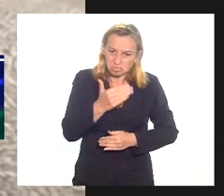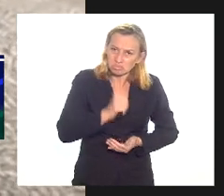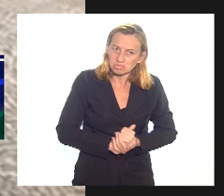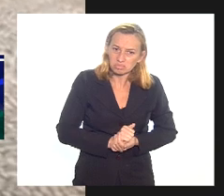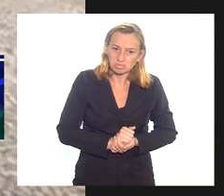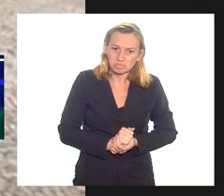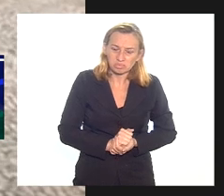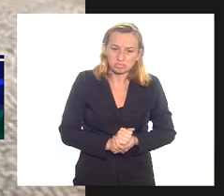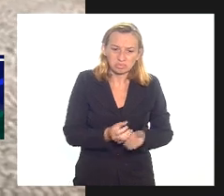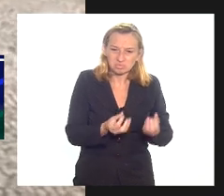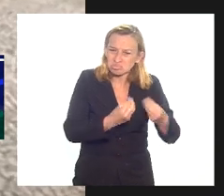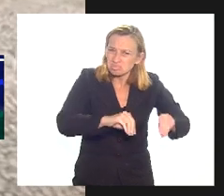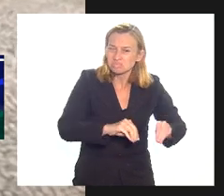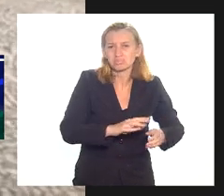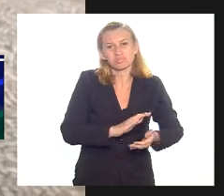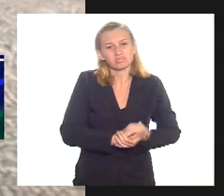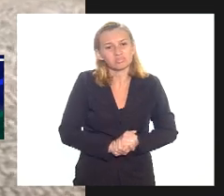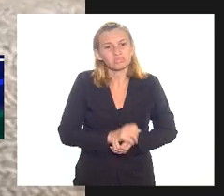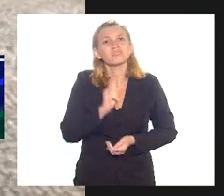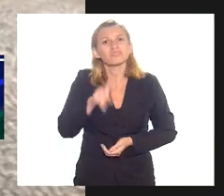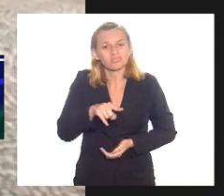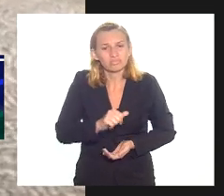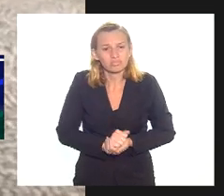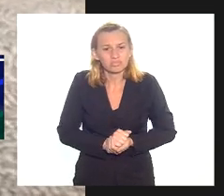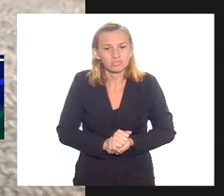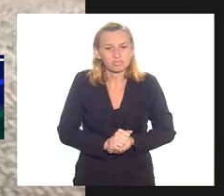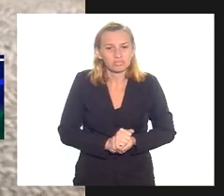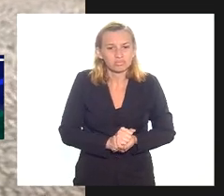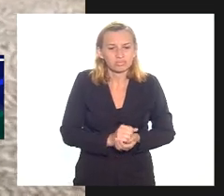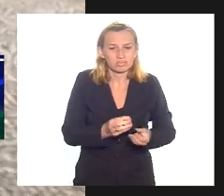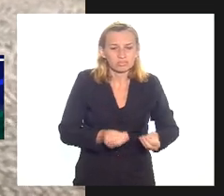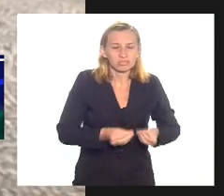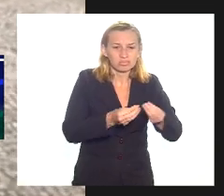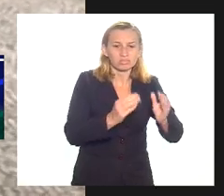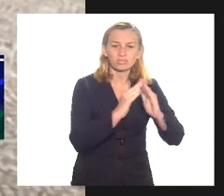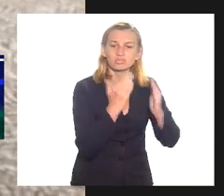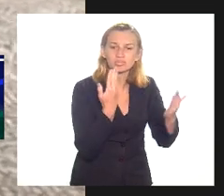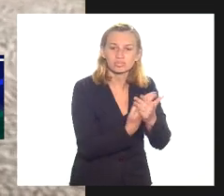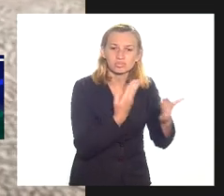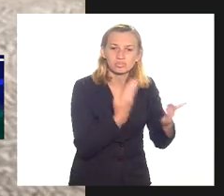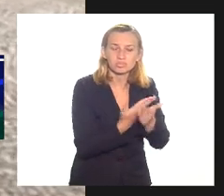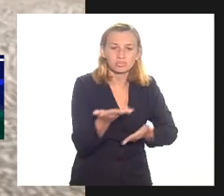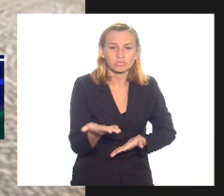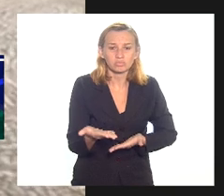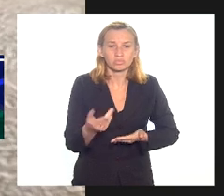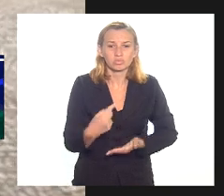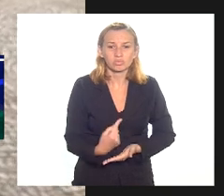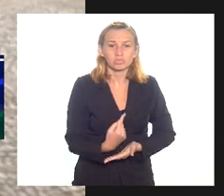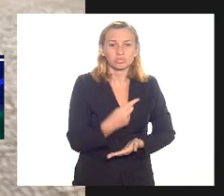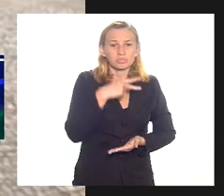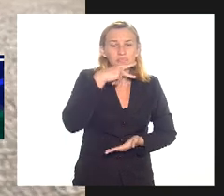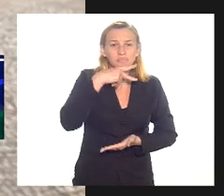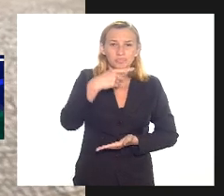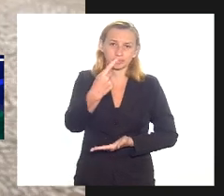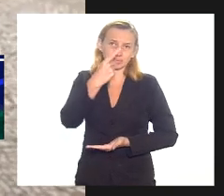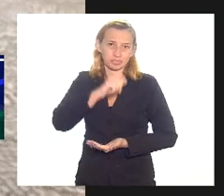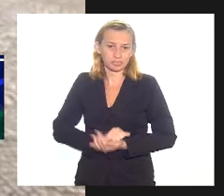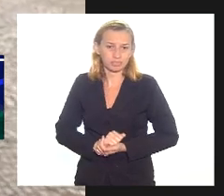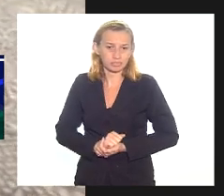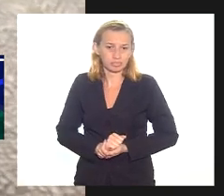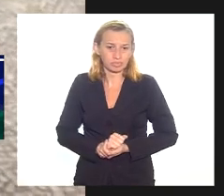essa tragédia, que é conceber uma escola com um partido.